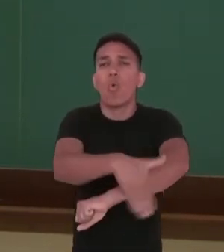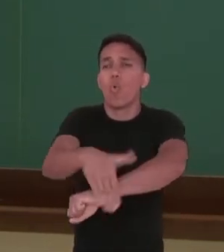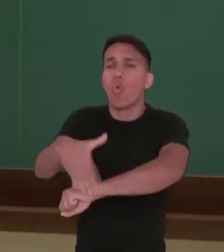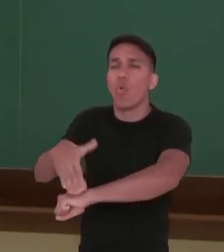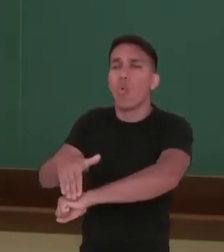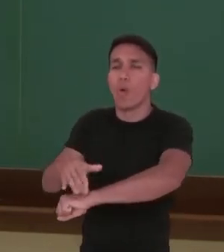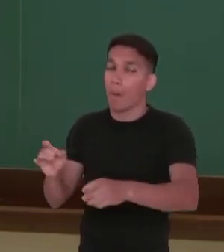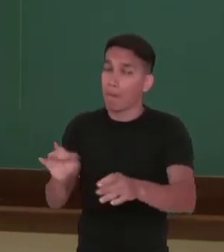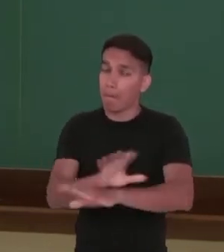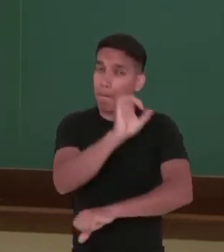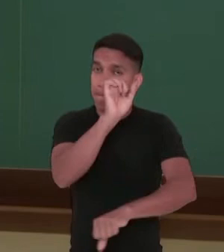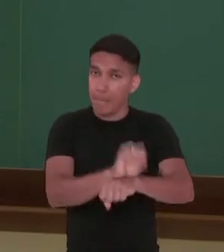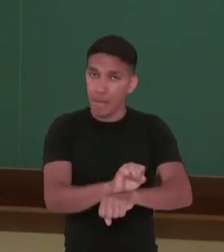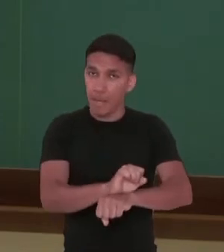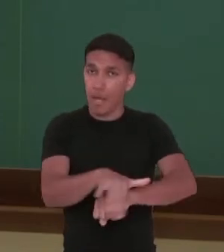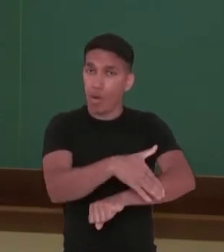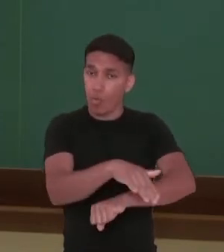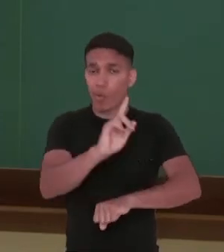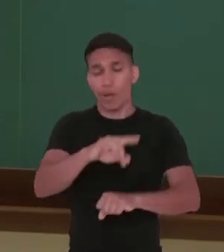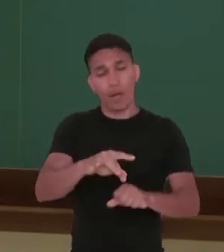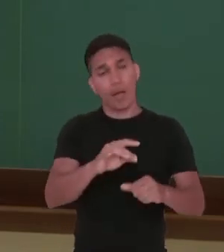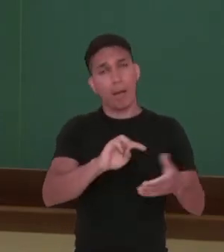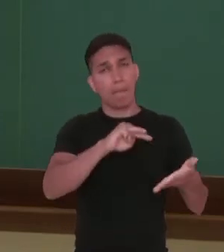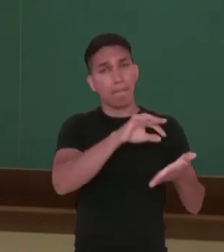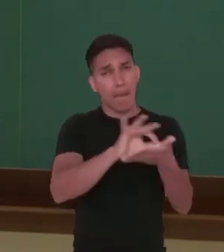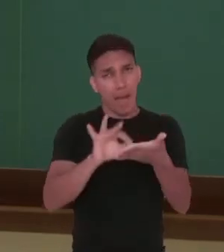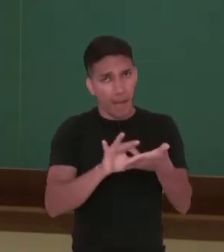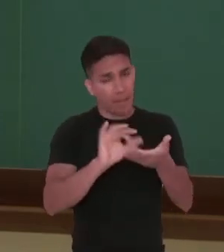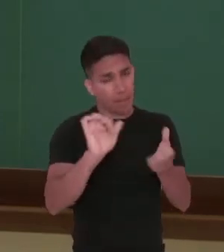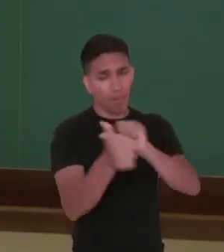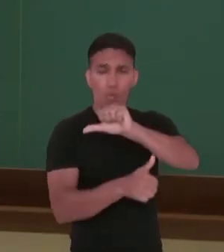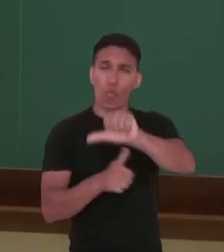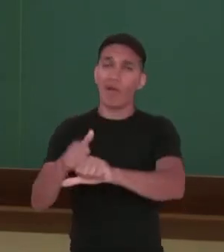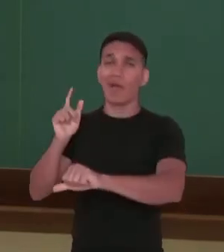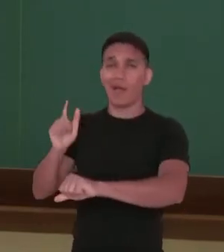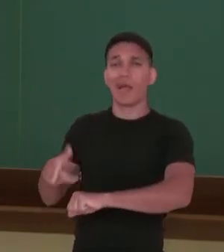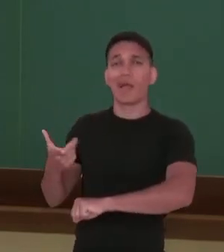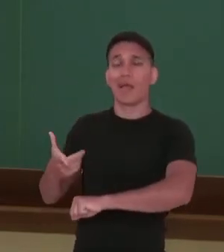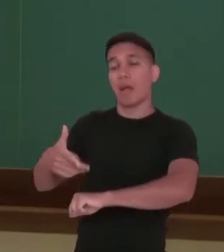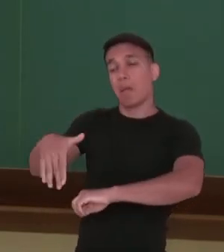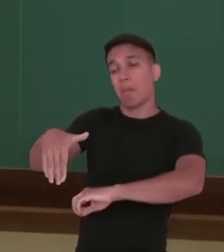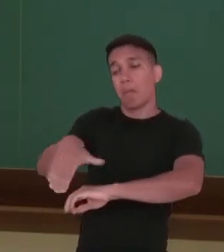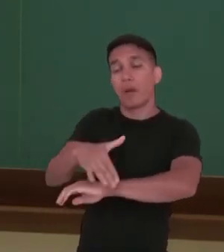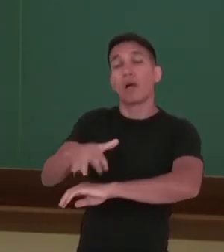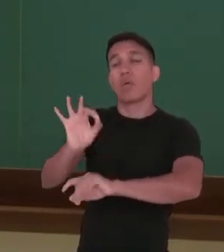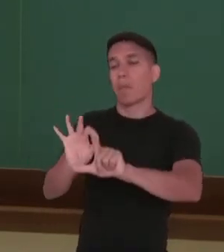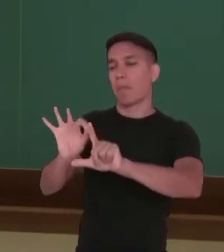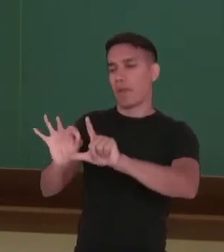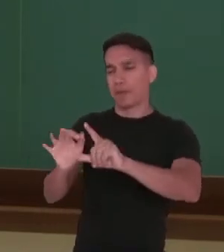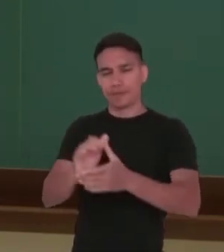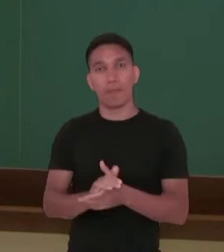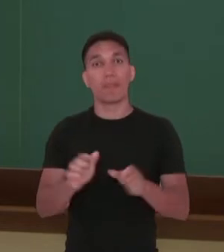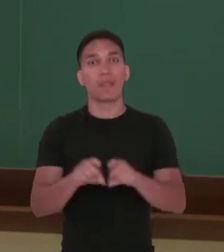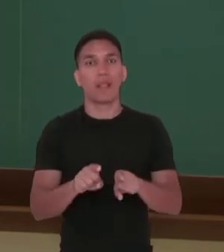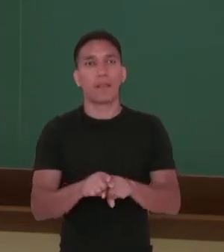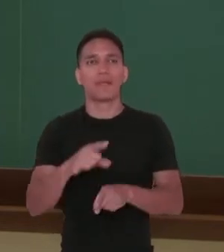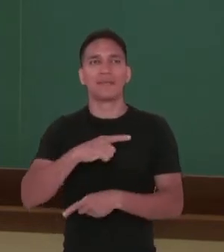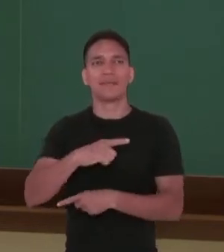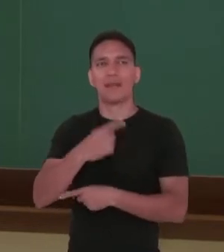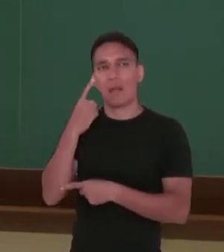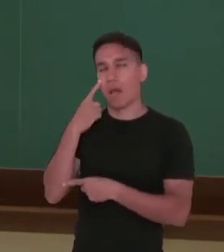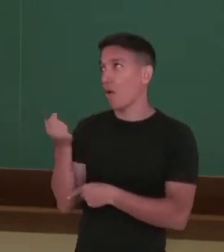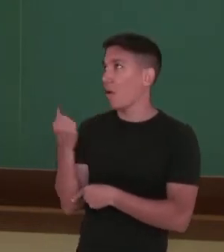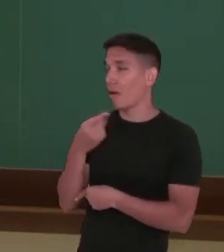de ser um mapa, ele passa a ser uma planta, né? Uma planta. Você também tem as cartas, né? As